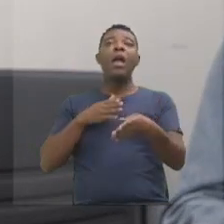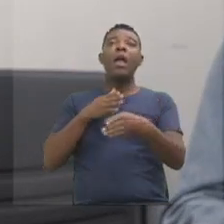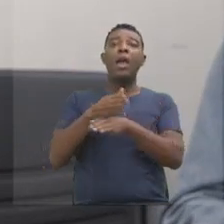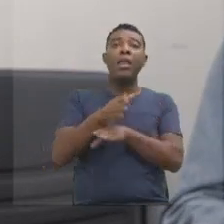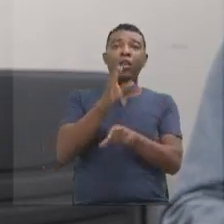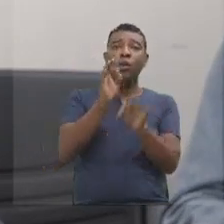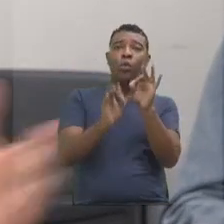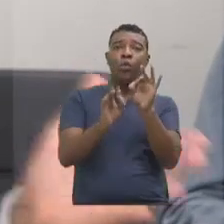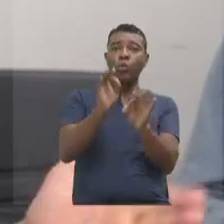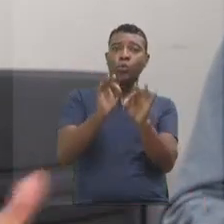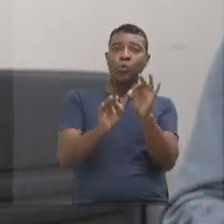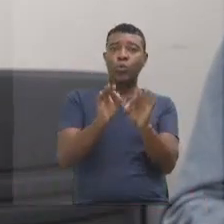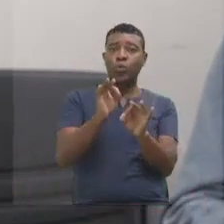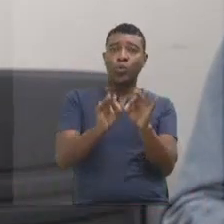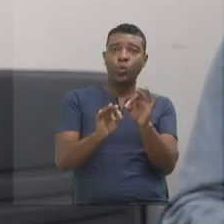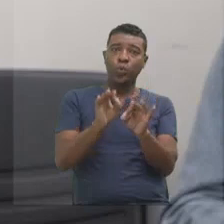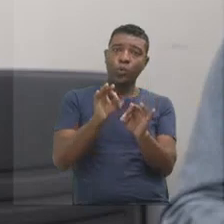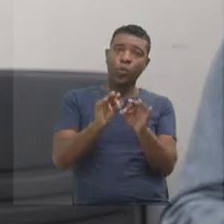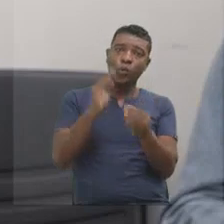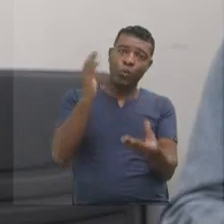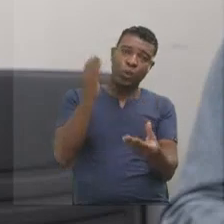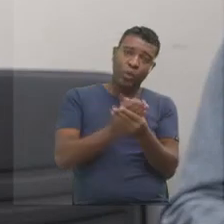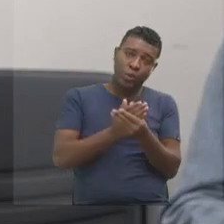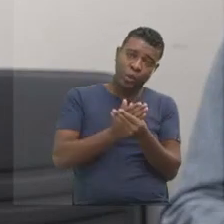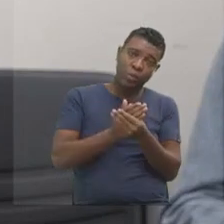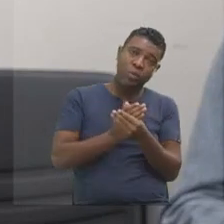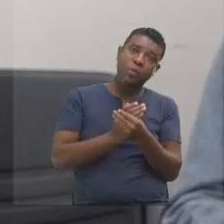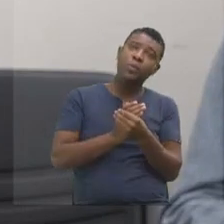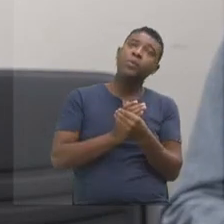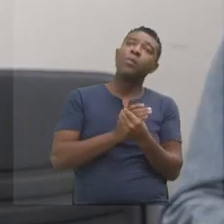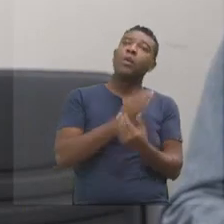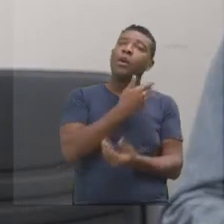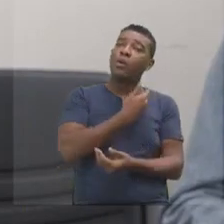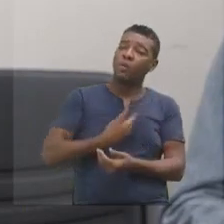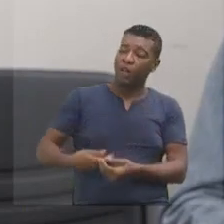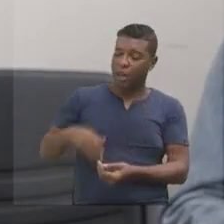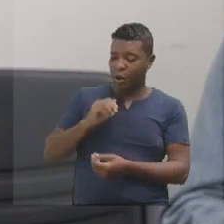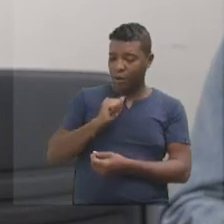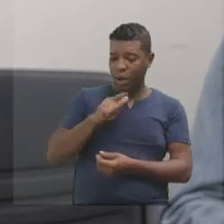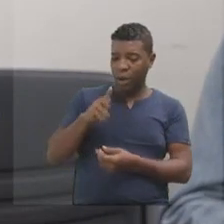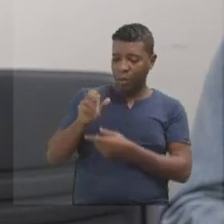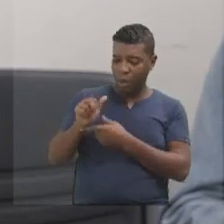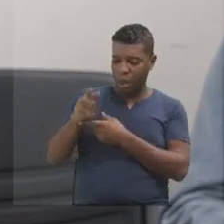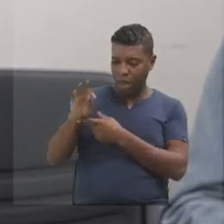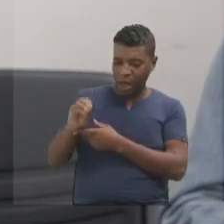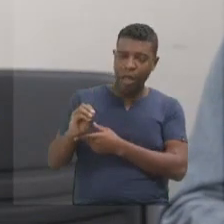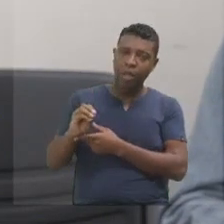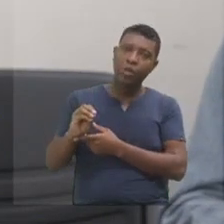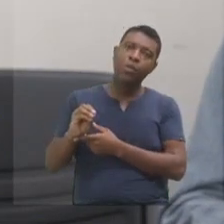justiça o governo Alberto Pinto coelho é